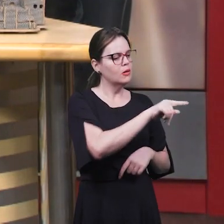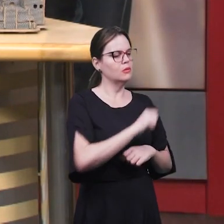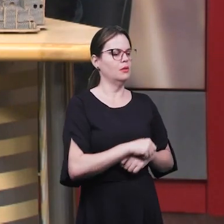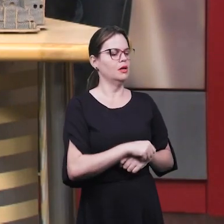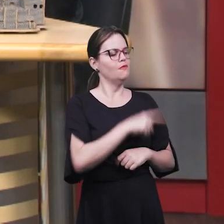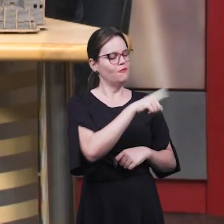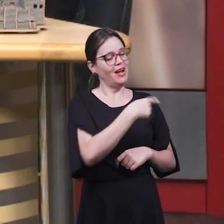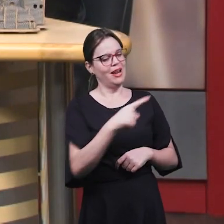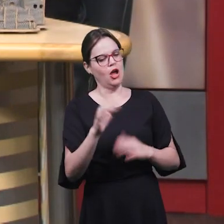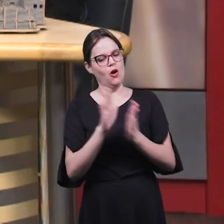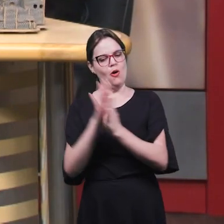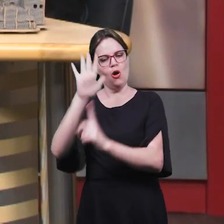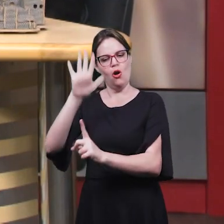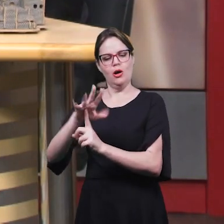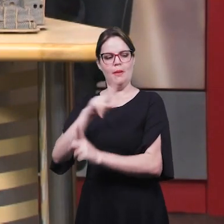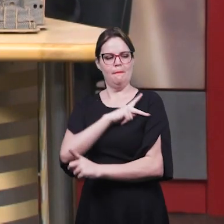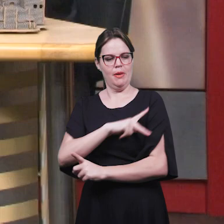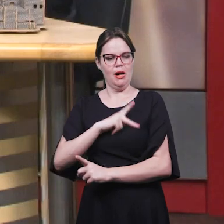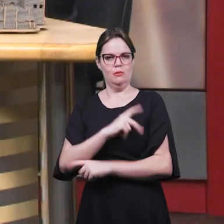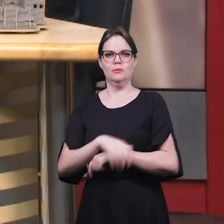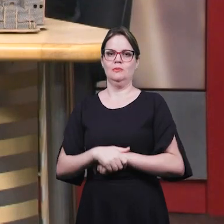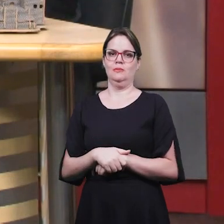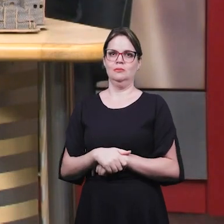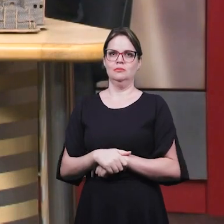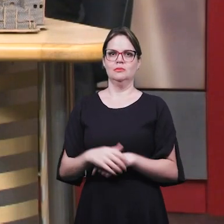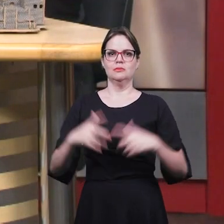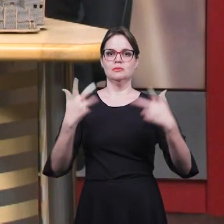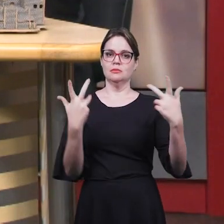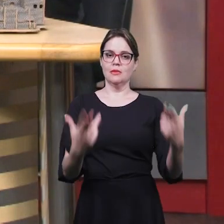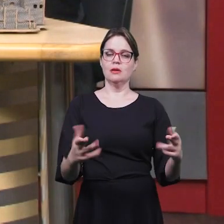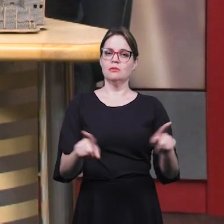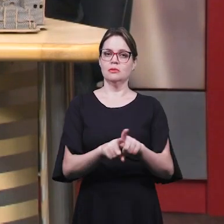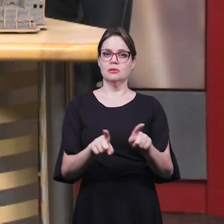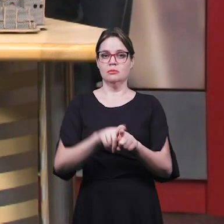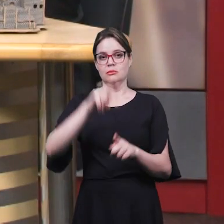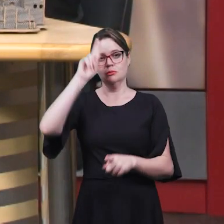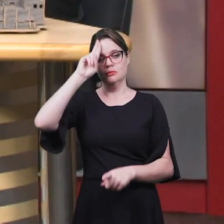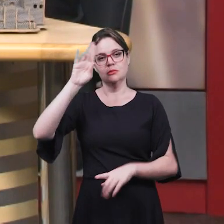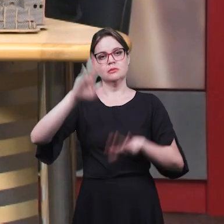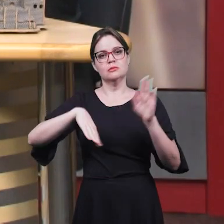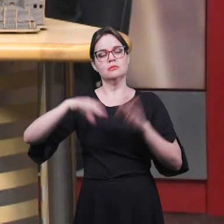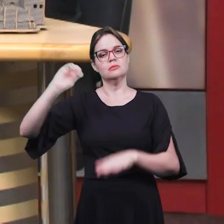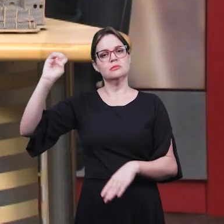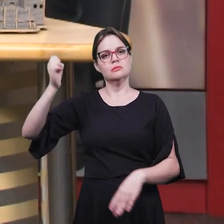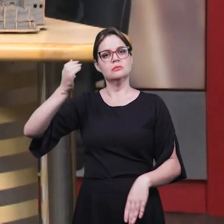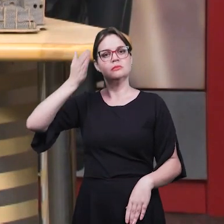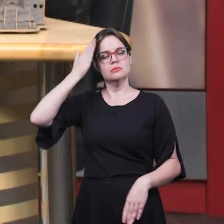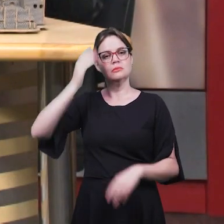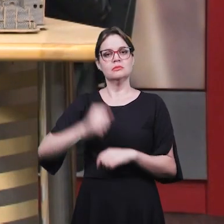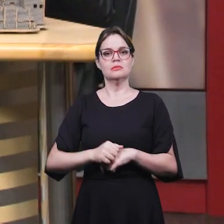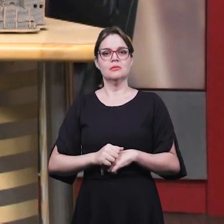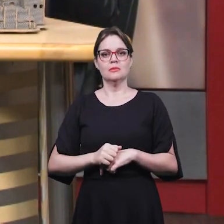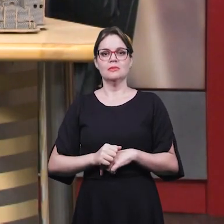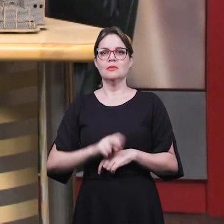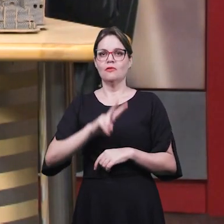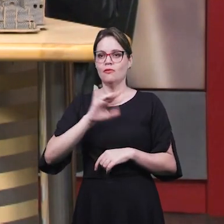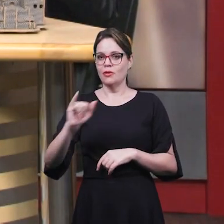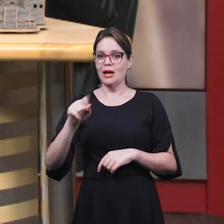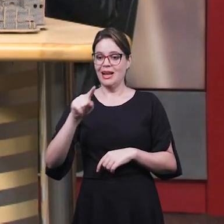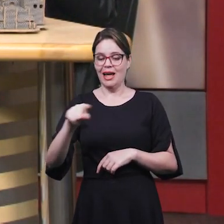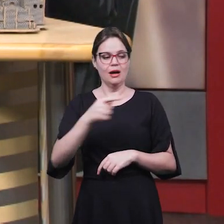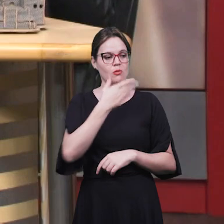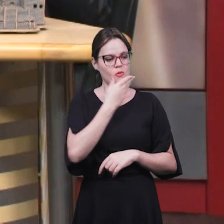vai lá na igreja, né? E lá te dirão o que fazer. E na igreja, Ananias impôs as mãos e ali ele